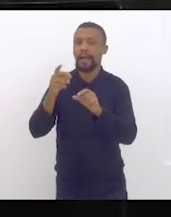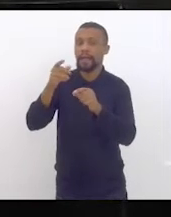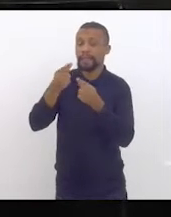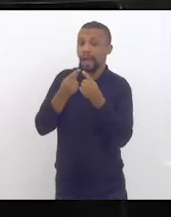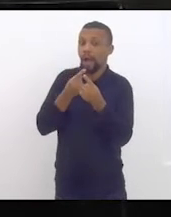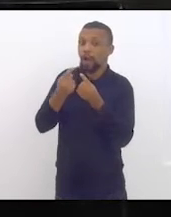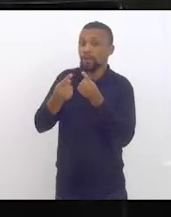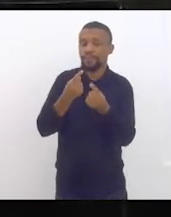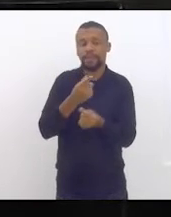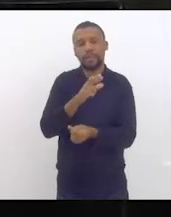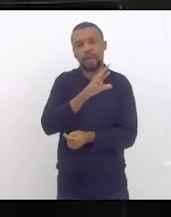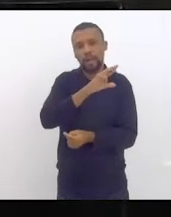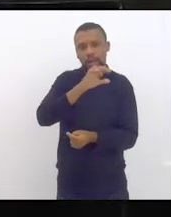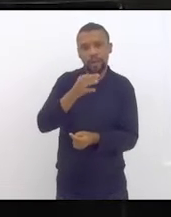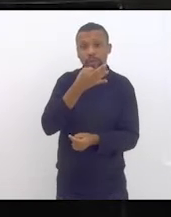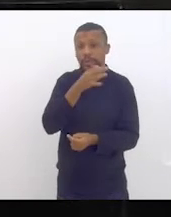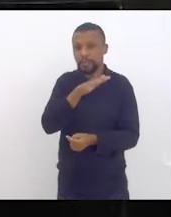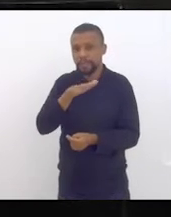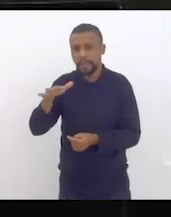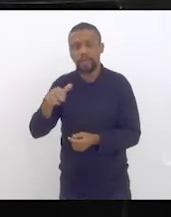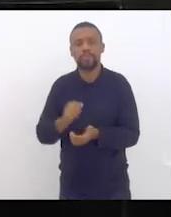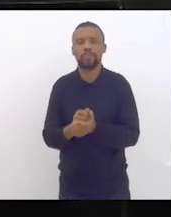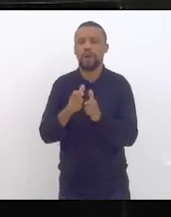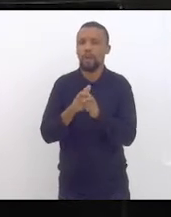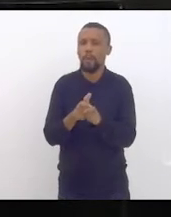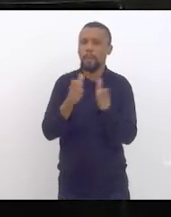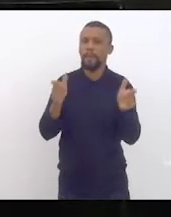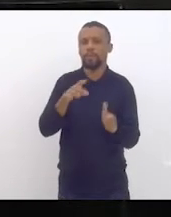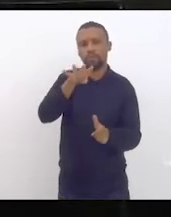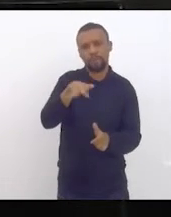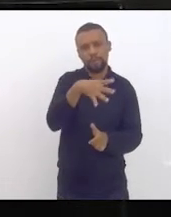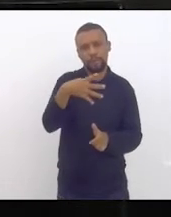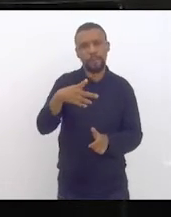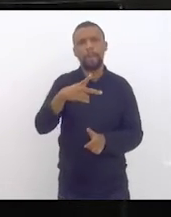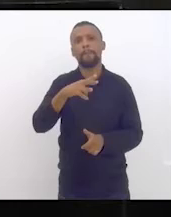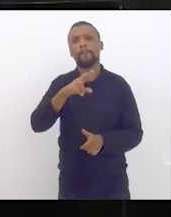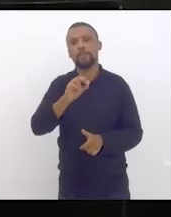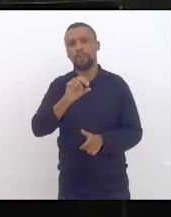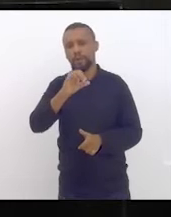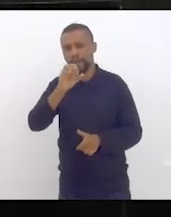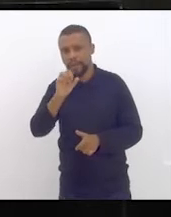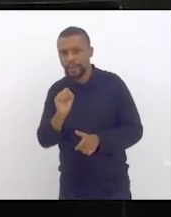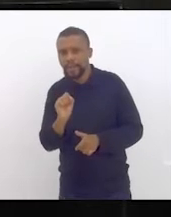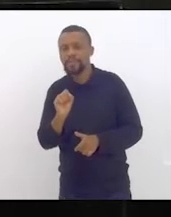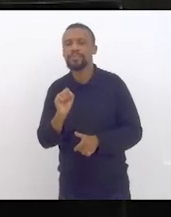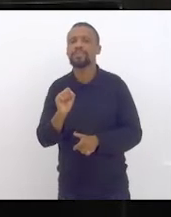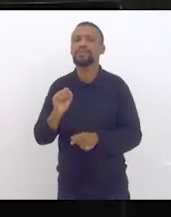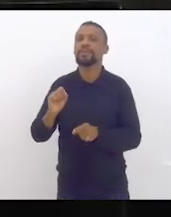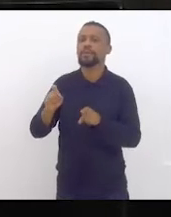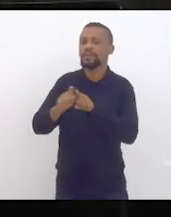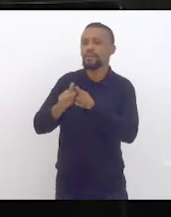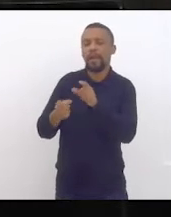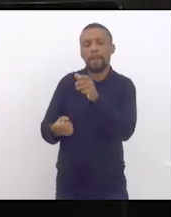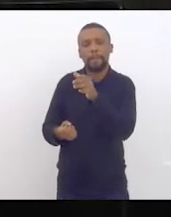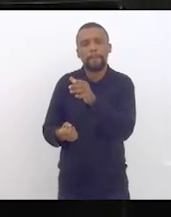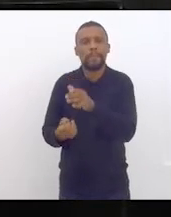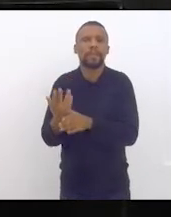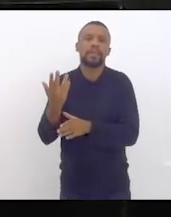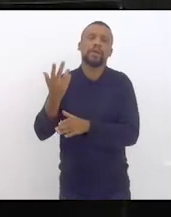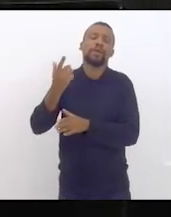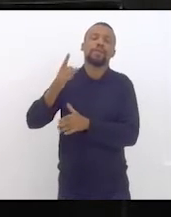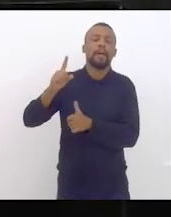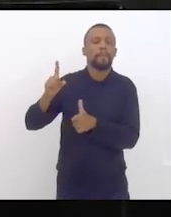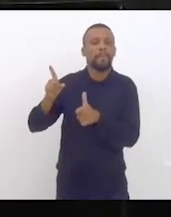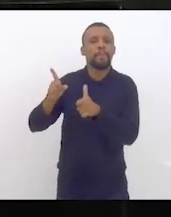rio-santos ampliação do proex o Patrulhamento marítimo proex praia a implantação